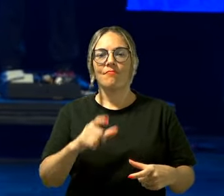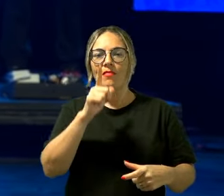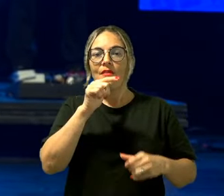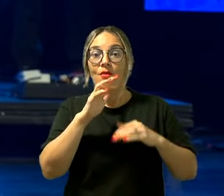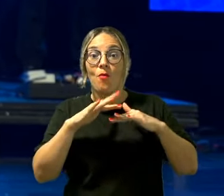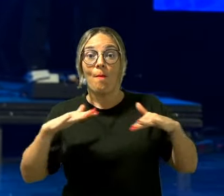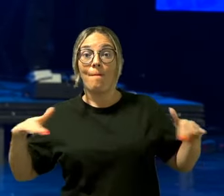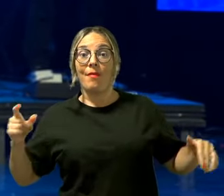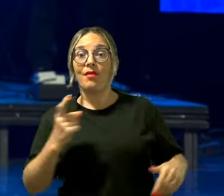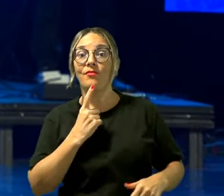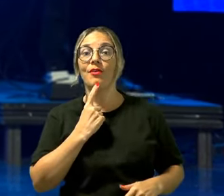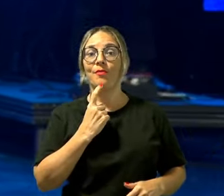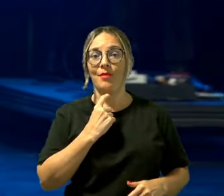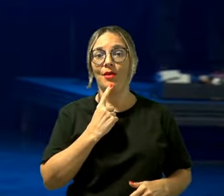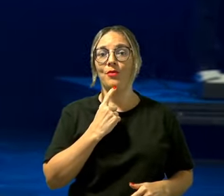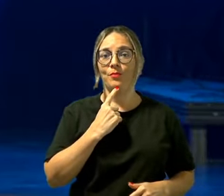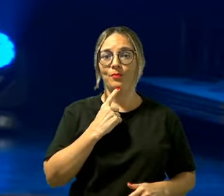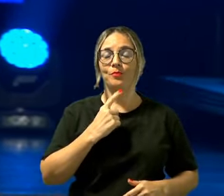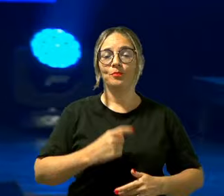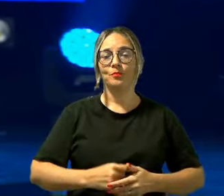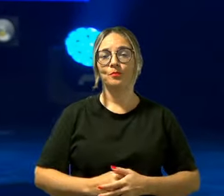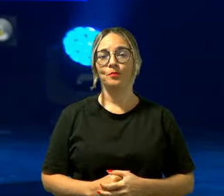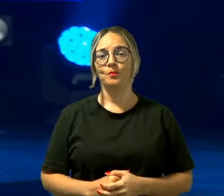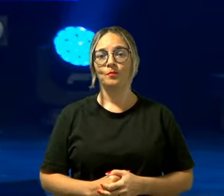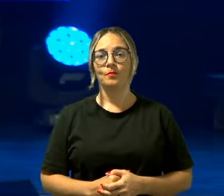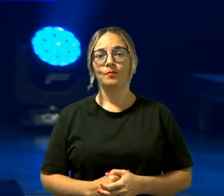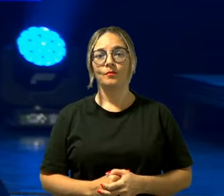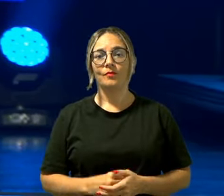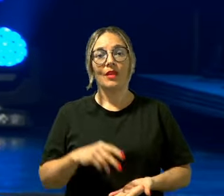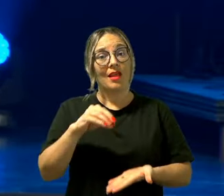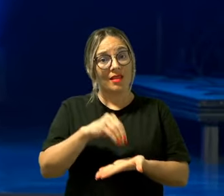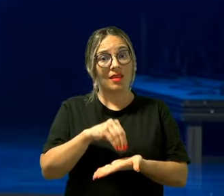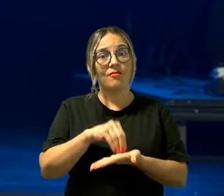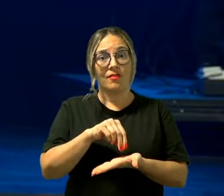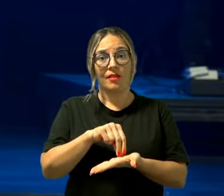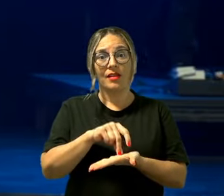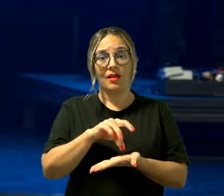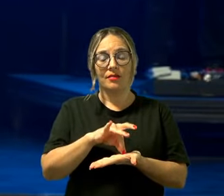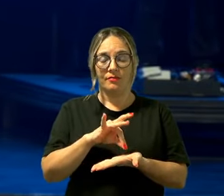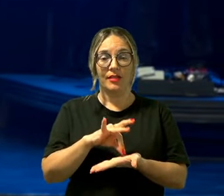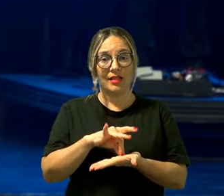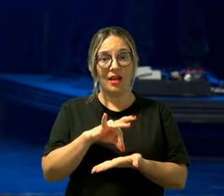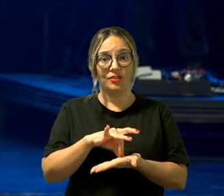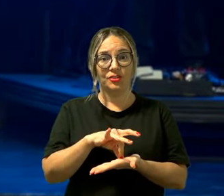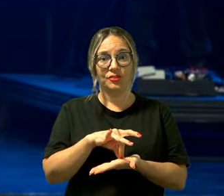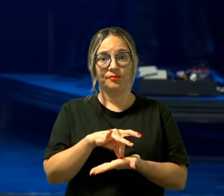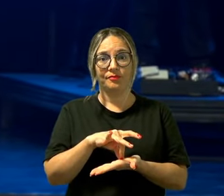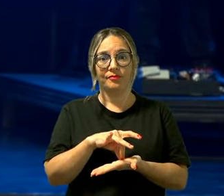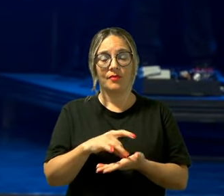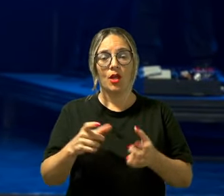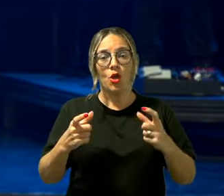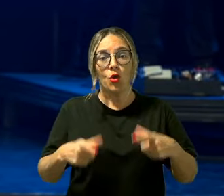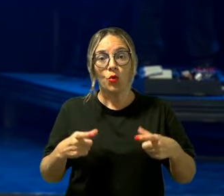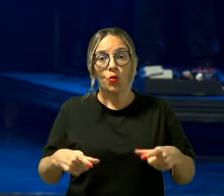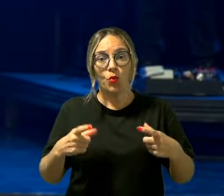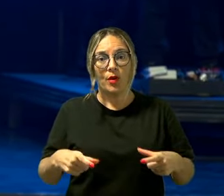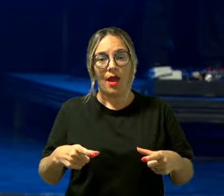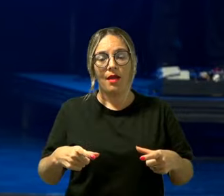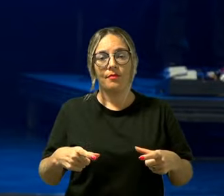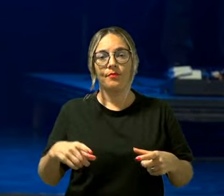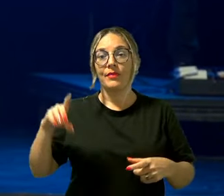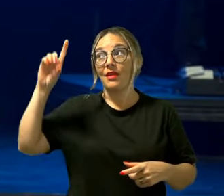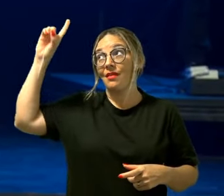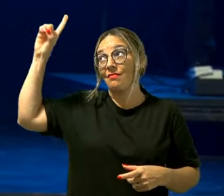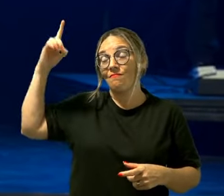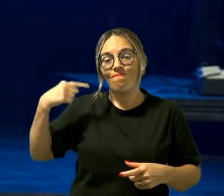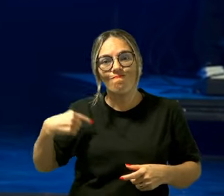que a geografia vai mostrar, a geografia bíblica vai dizer que na verdade, vai dizer não, ela diz que esse lugar onde Deus leva o povo, na verdade é um